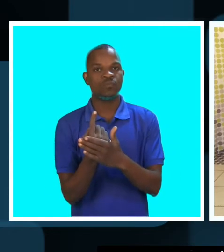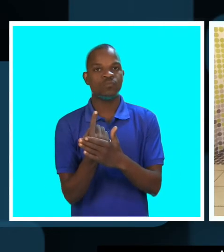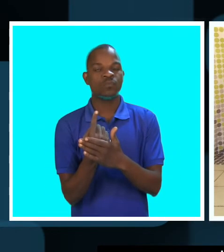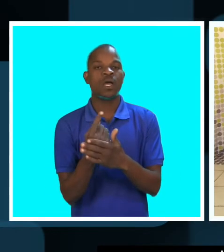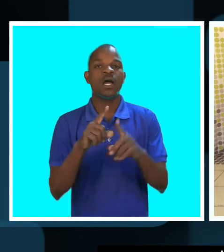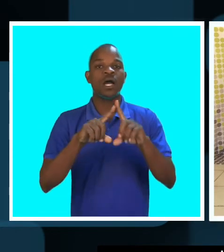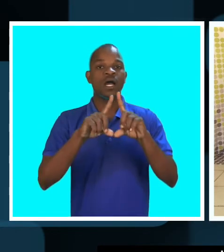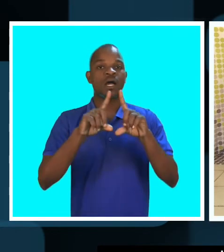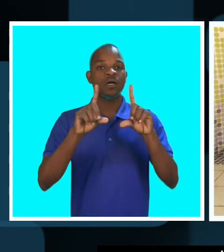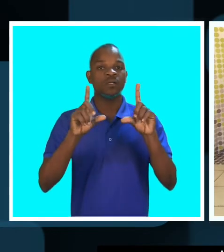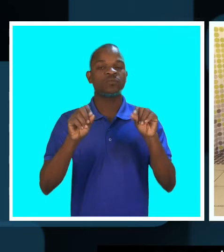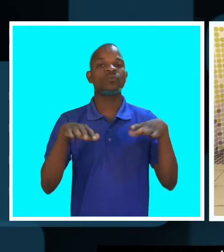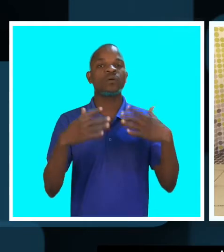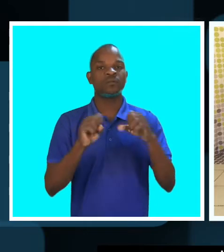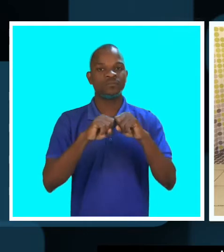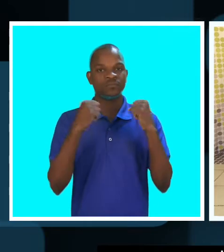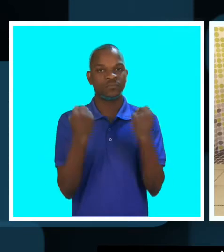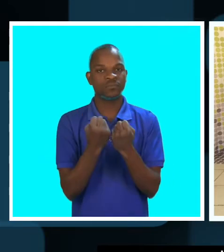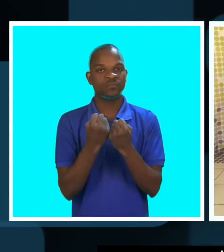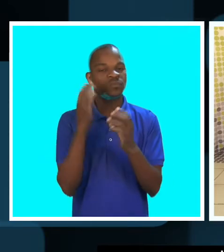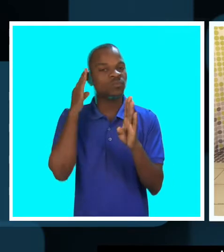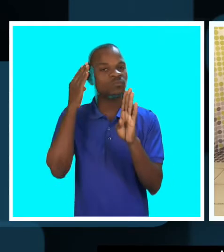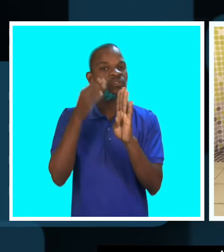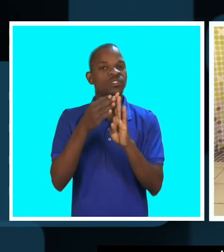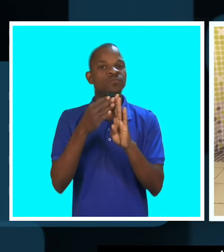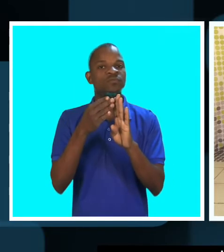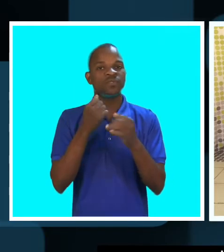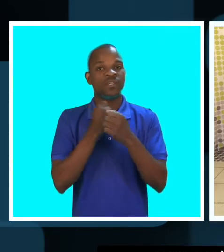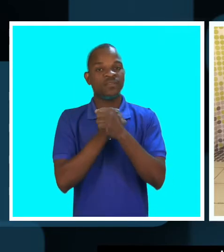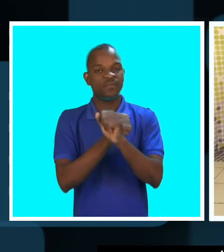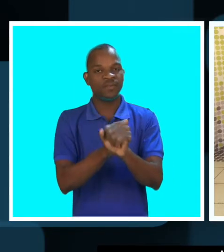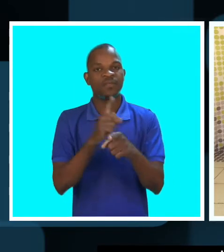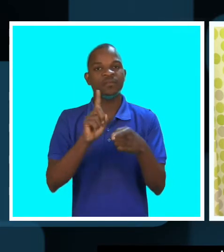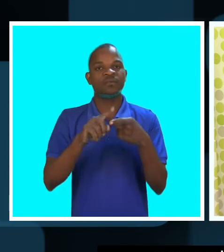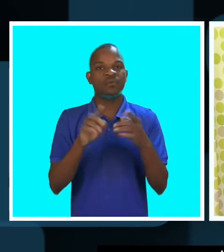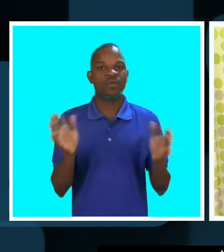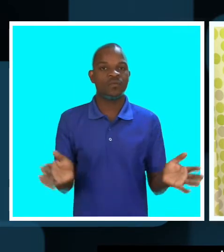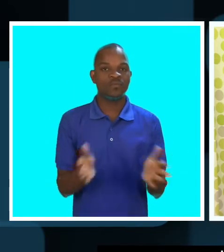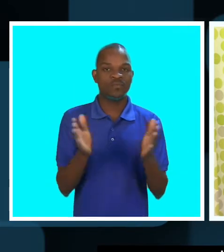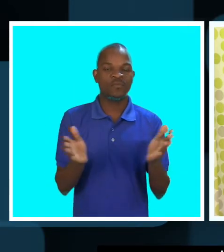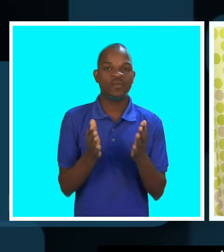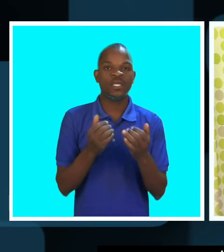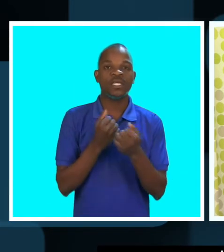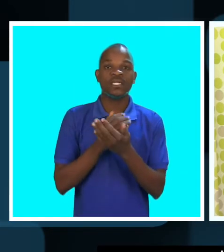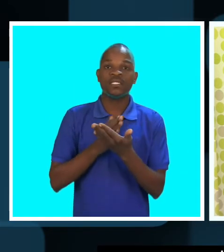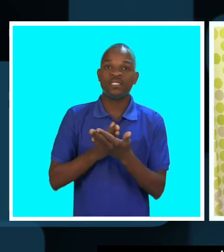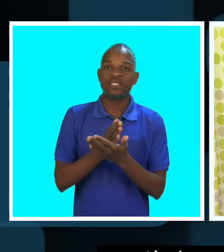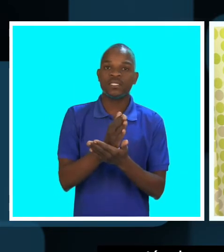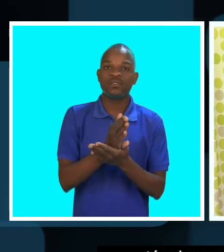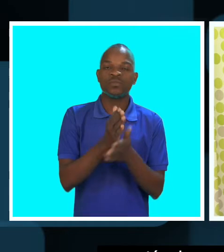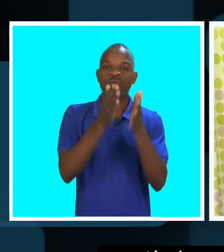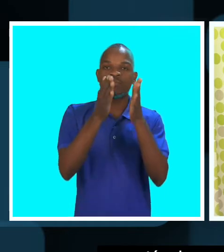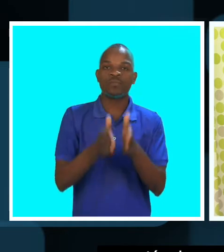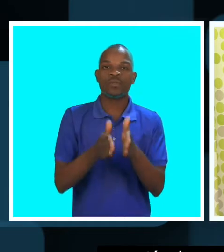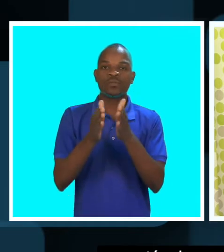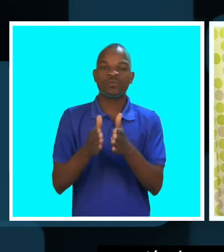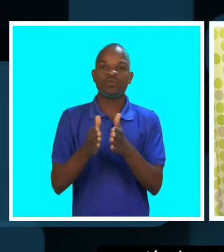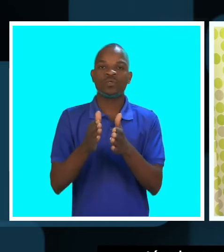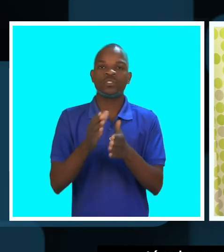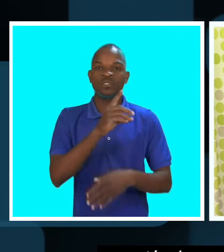criamos a associação para poder defender e promover os direitos de jovens